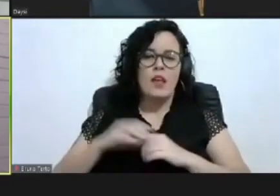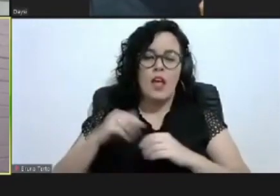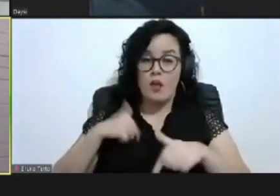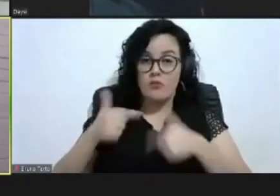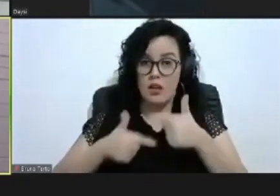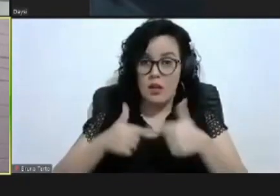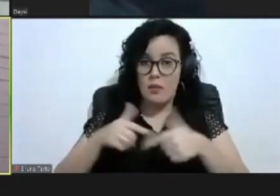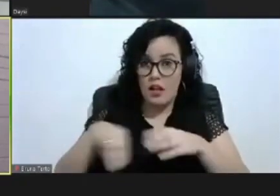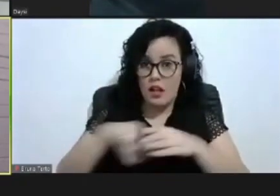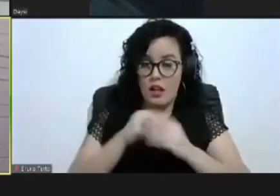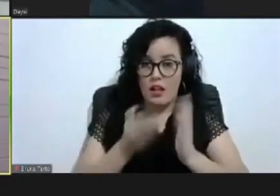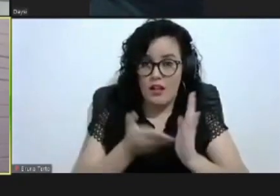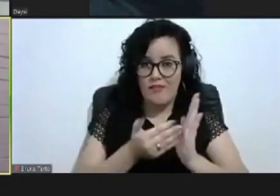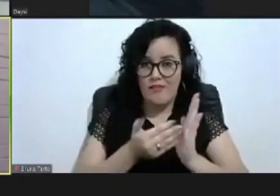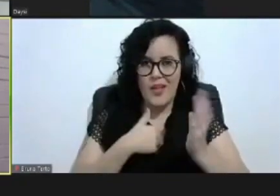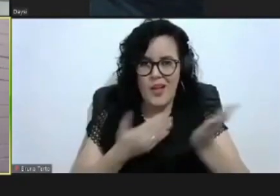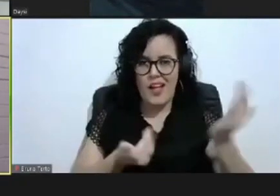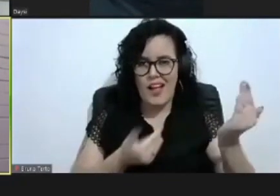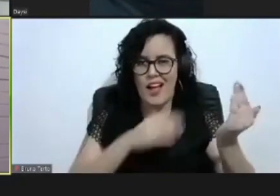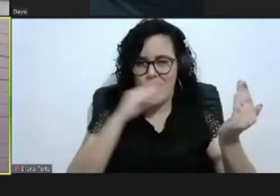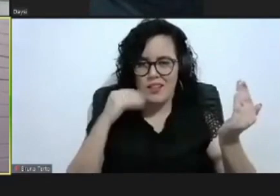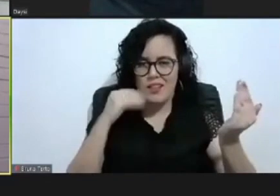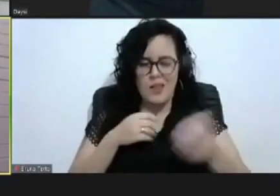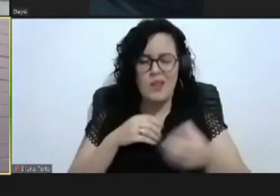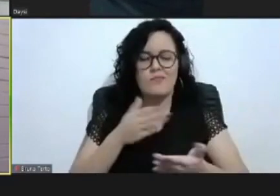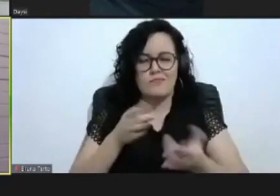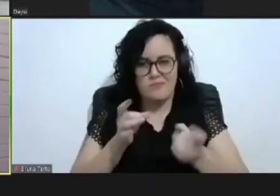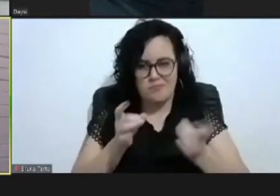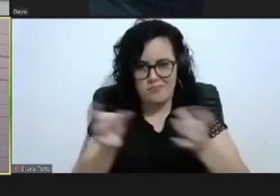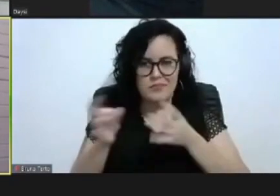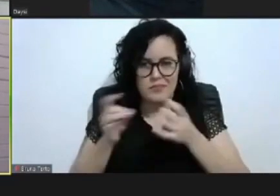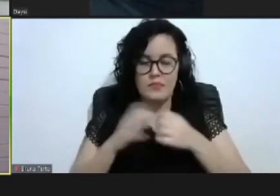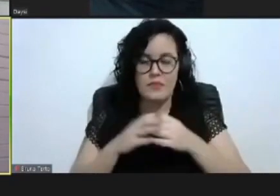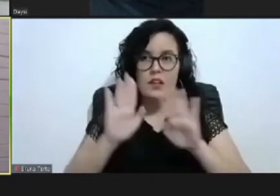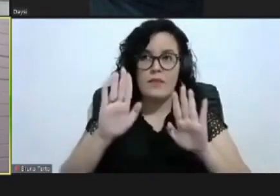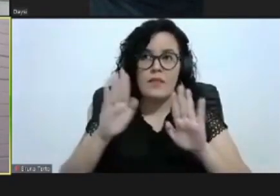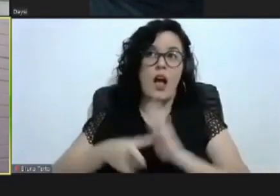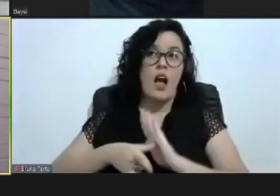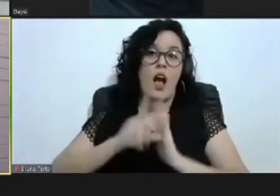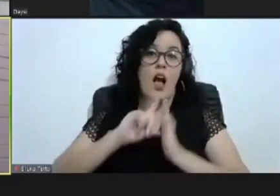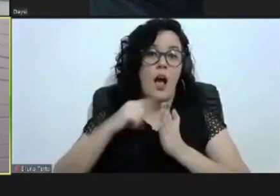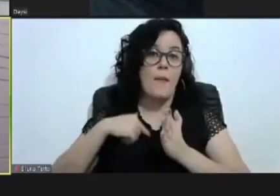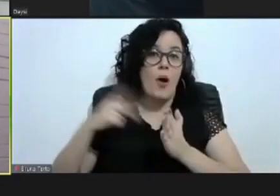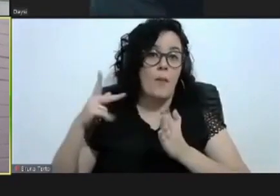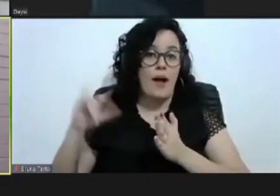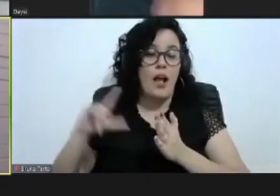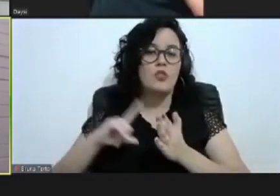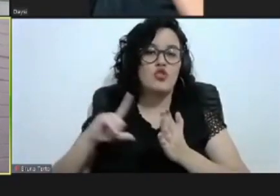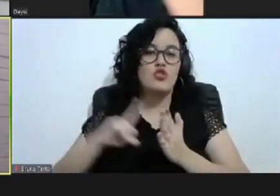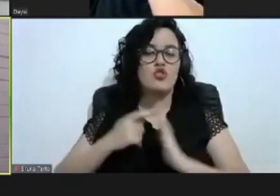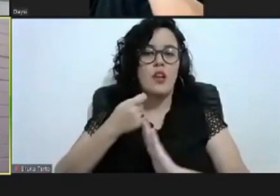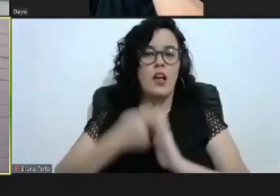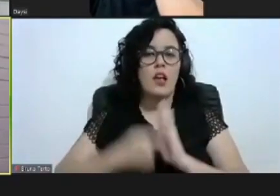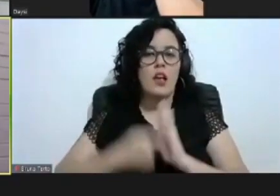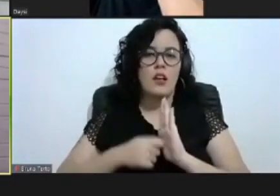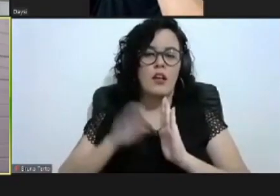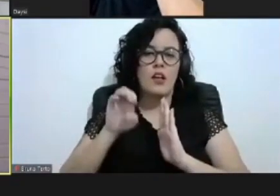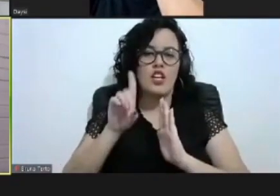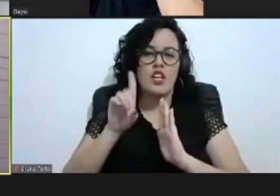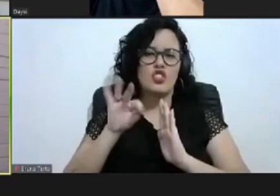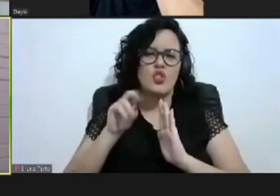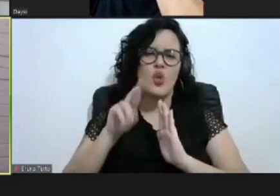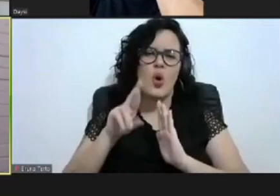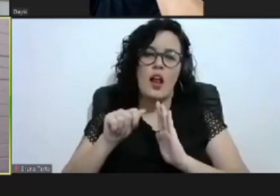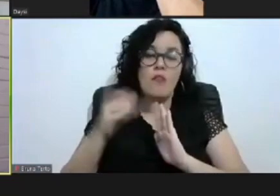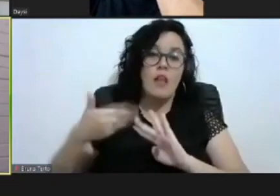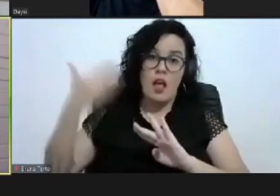na adolescência, na livraria do meu pai, que depois, aliás, não, ele teve uma editora, no final, ainda em plena ditadura, ele teve uma editora